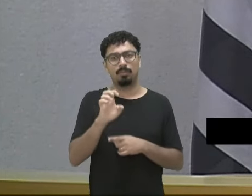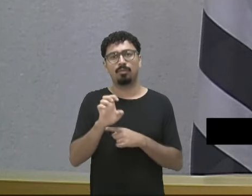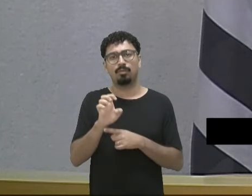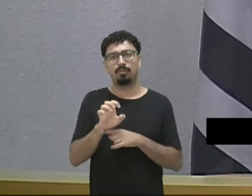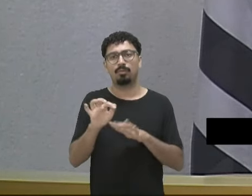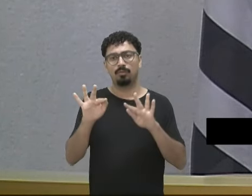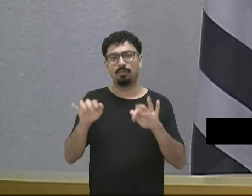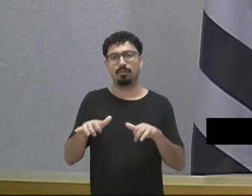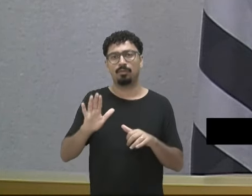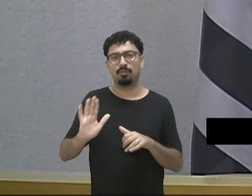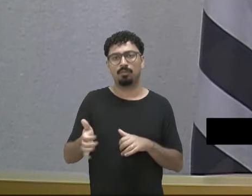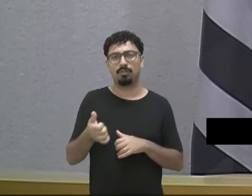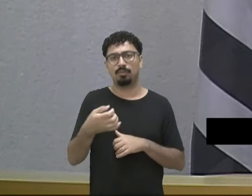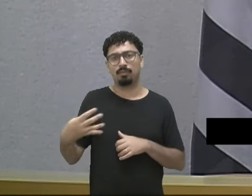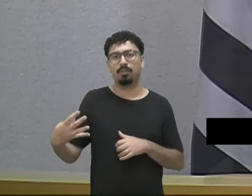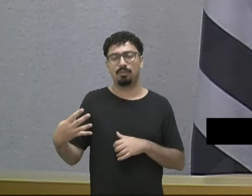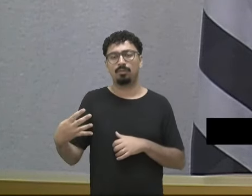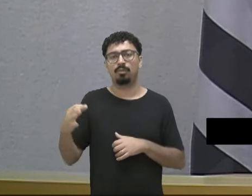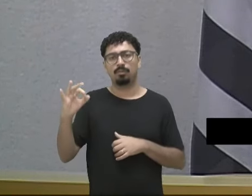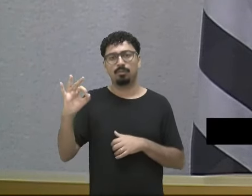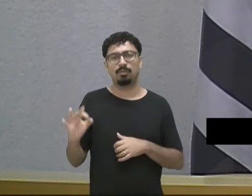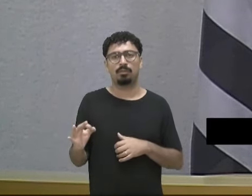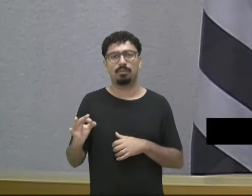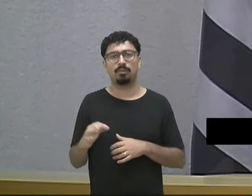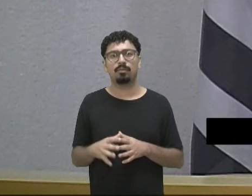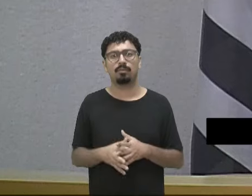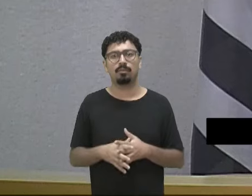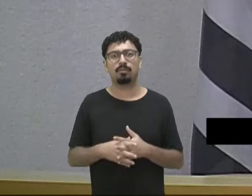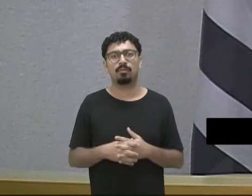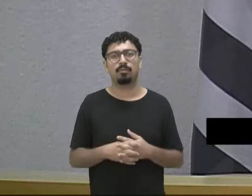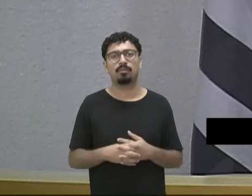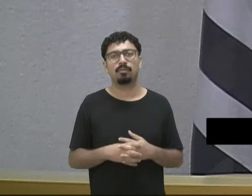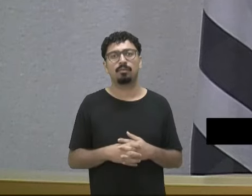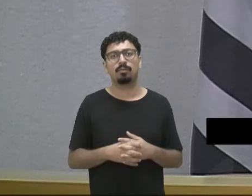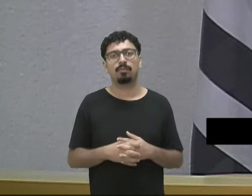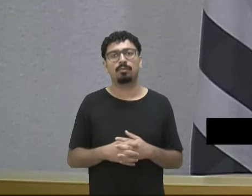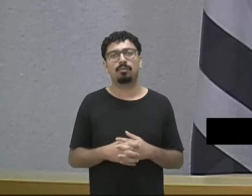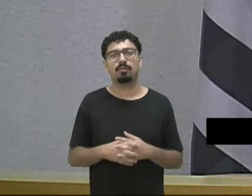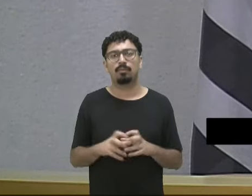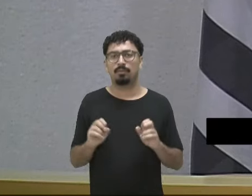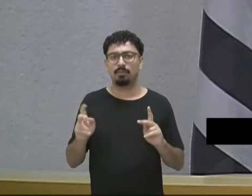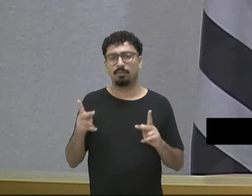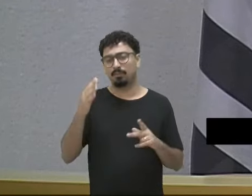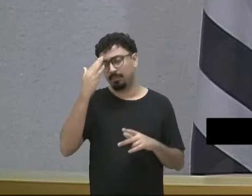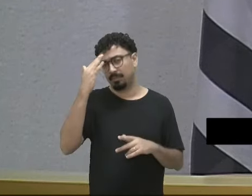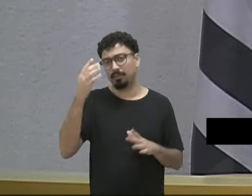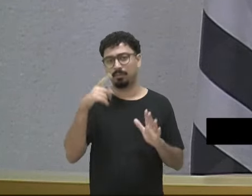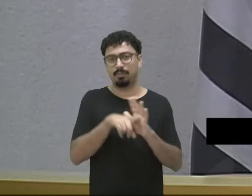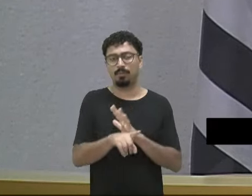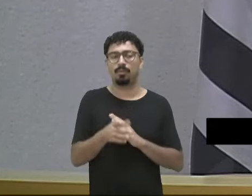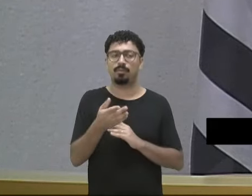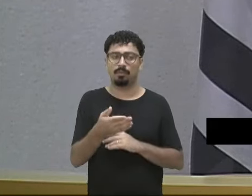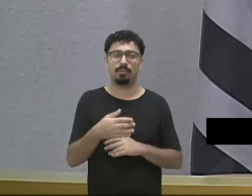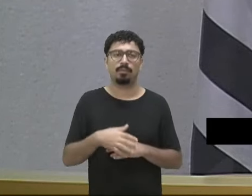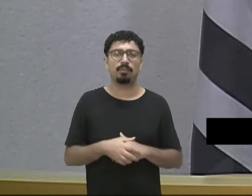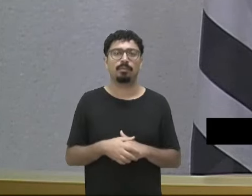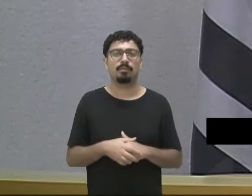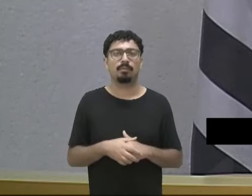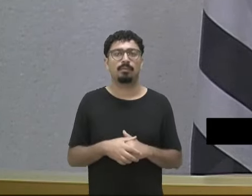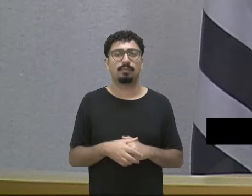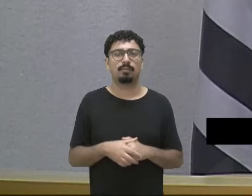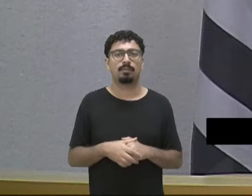né? O 14% está sendo descontado, né? Então, tá bom? Então, essa é a minha pergunta, né, a você,